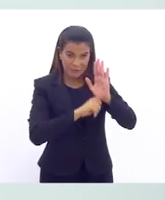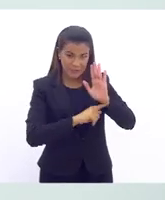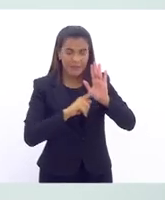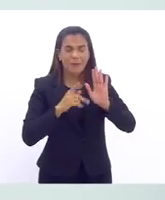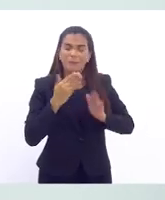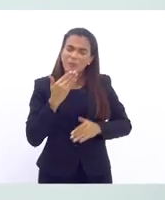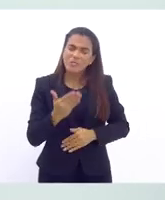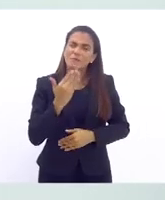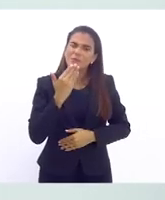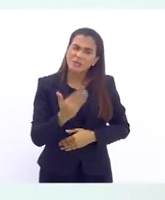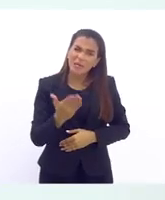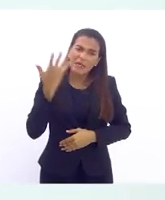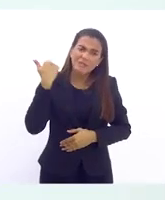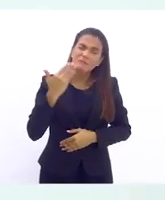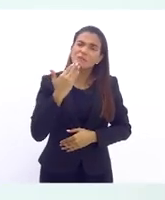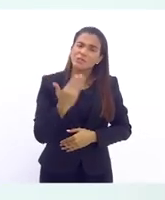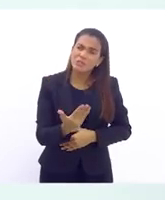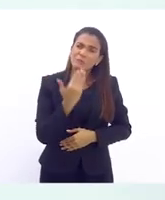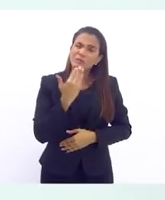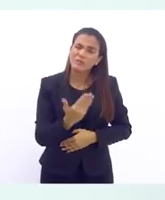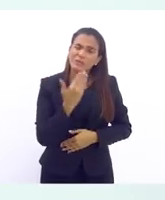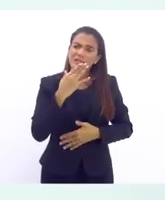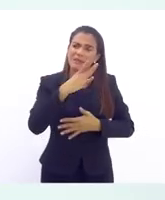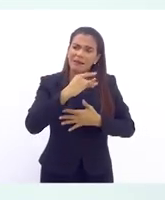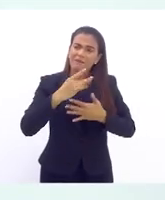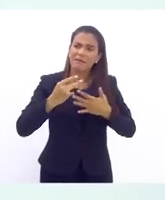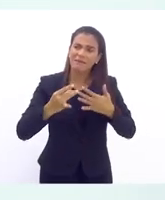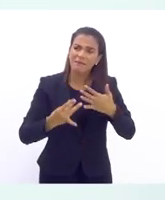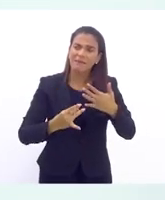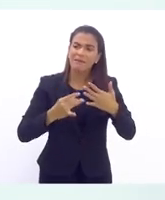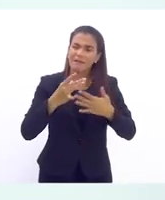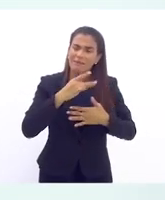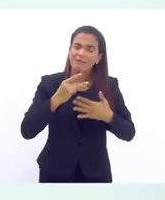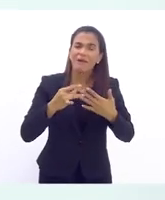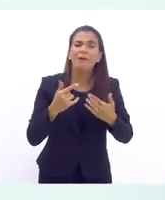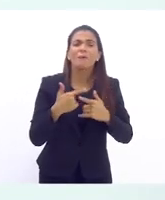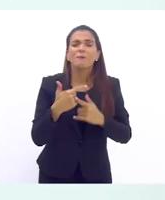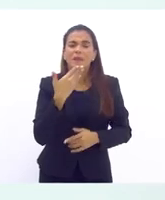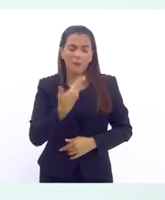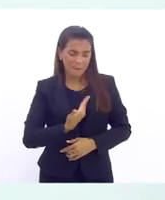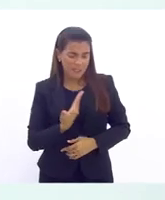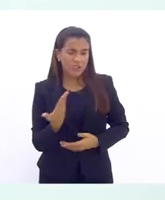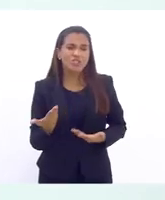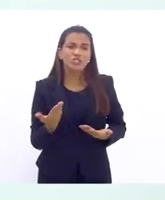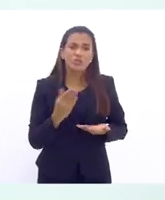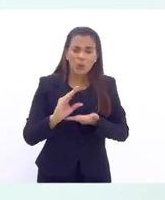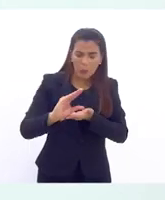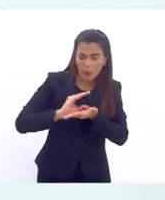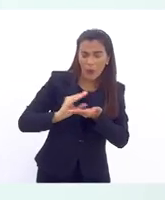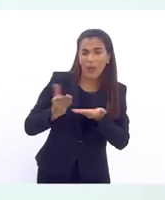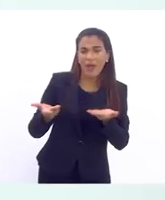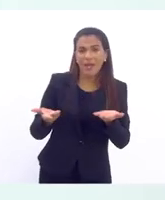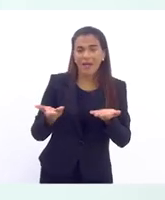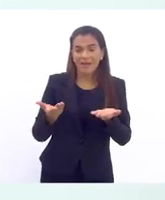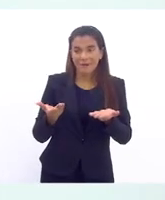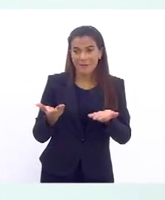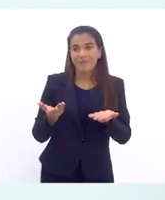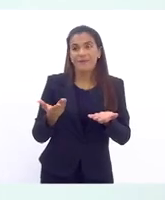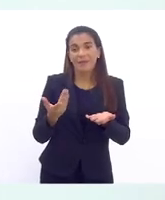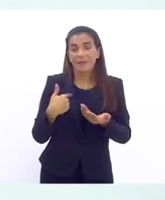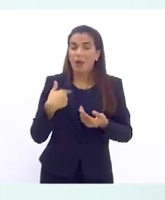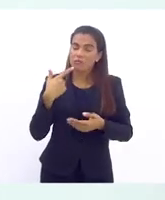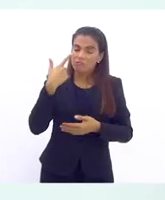pedia não vamos detalhar um pouquinho mais porque eles estão pedindo esse recurso para esse projeto Então a gente tem que